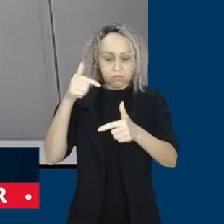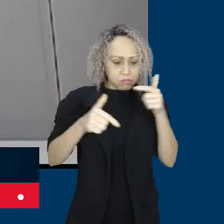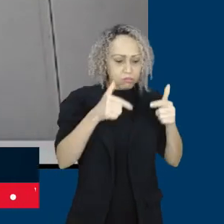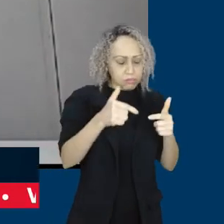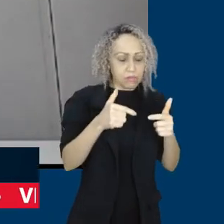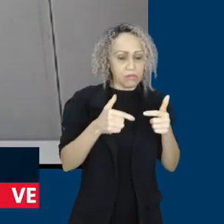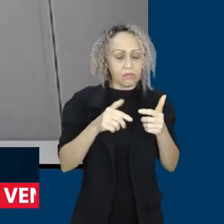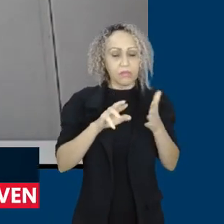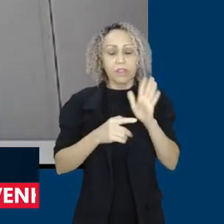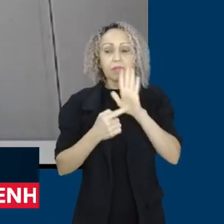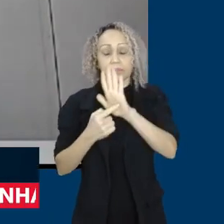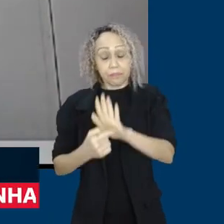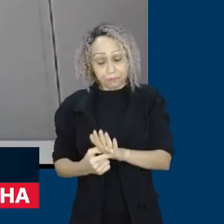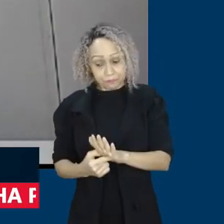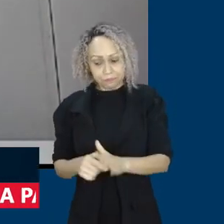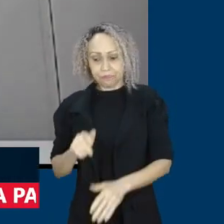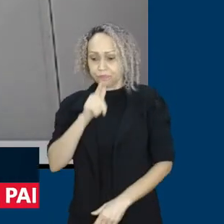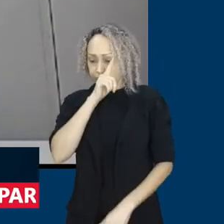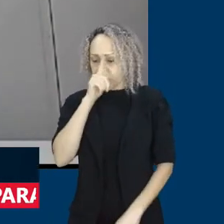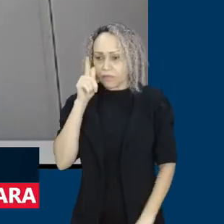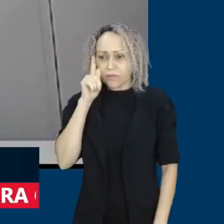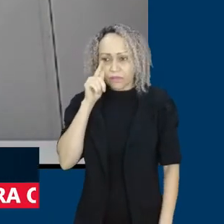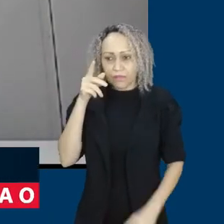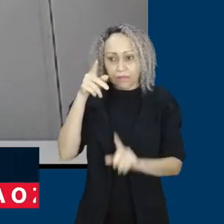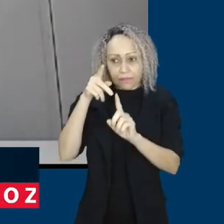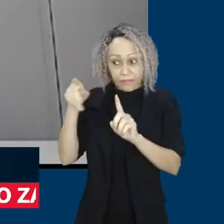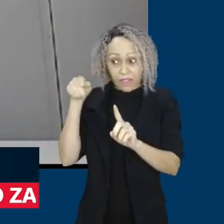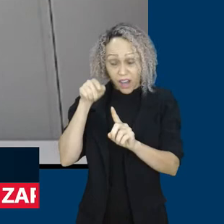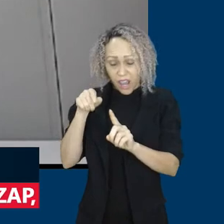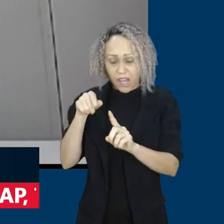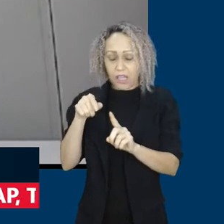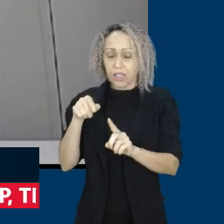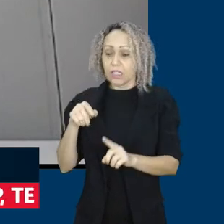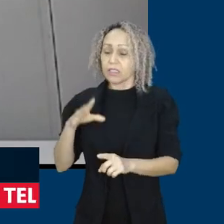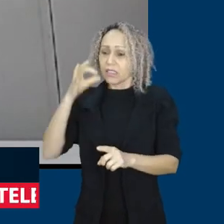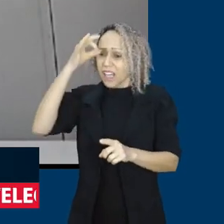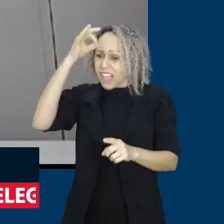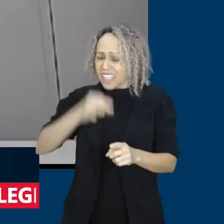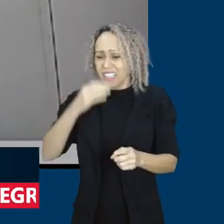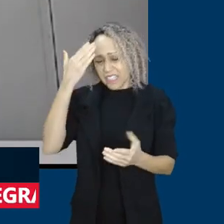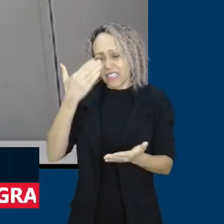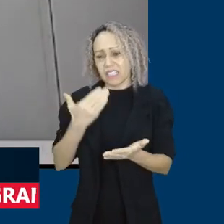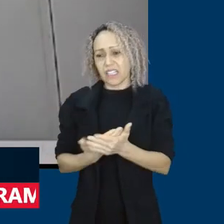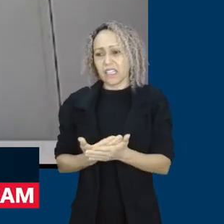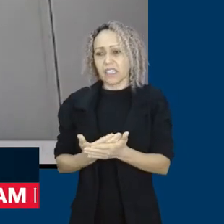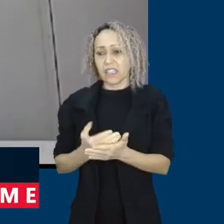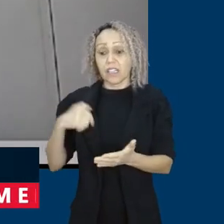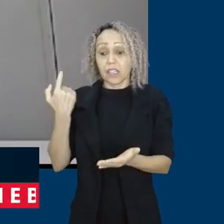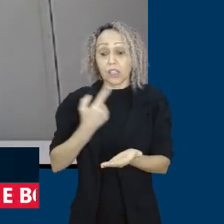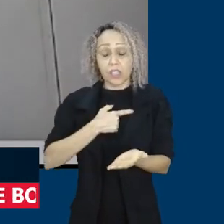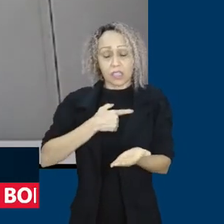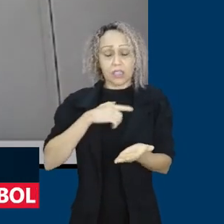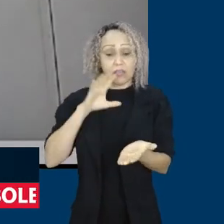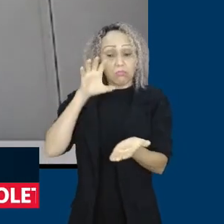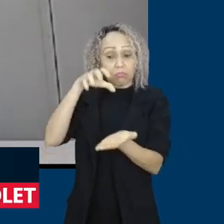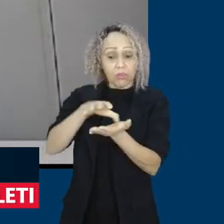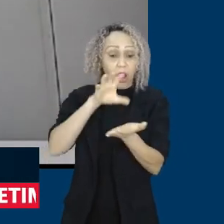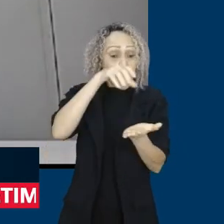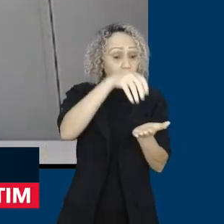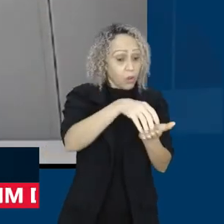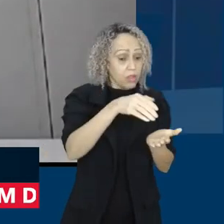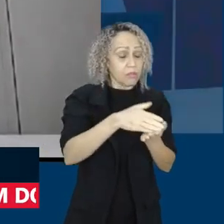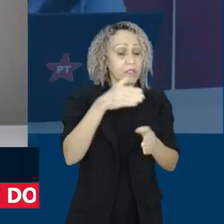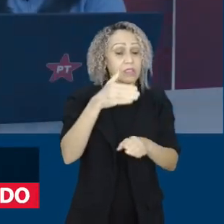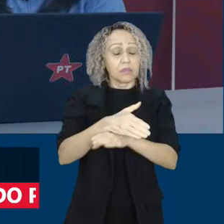Gleice tá convicta de que a participação social terá que ser um elemento Central prioritário no futuro governo